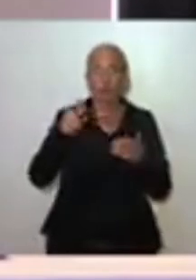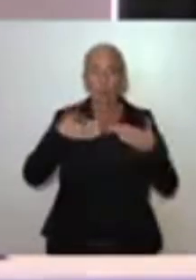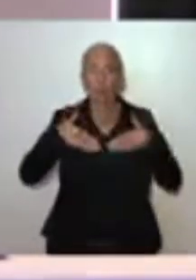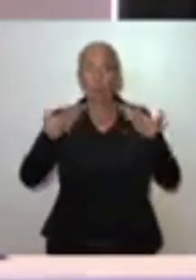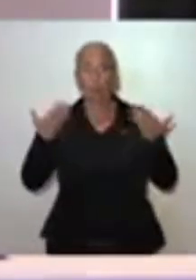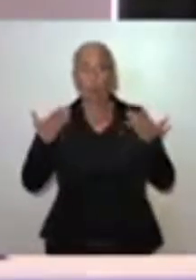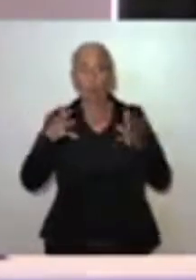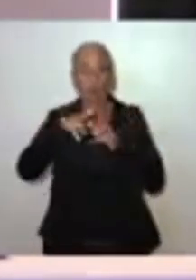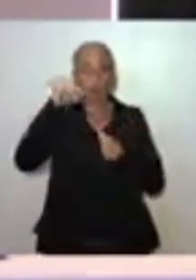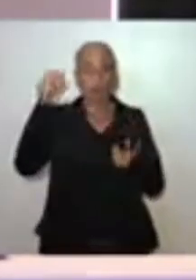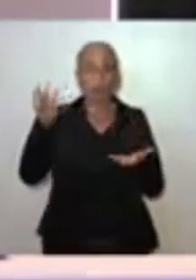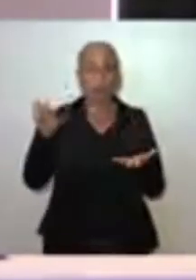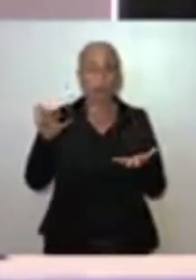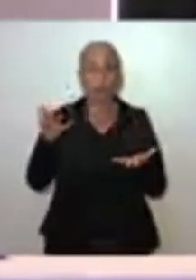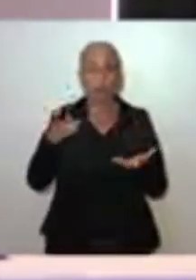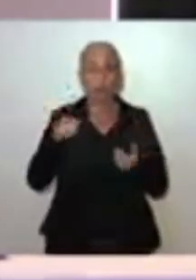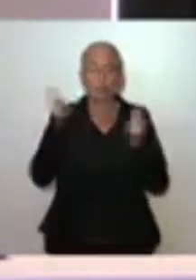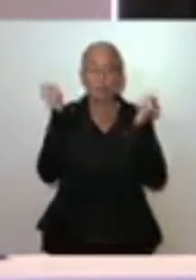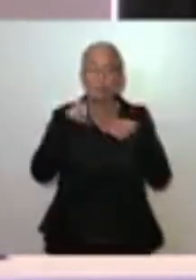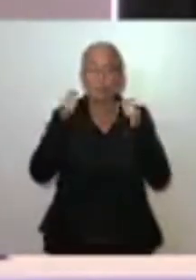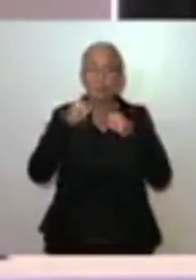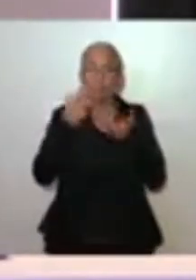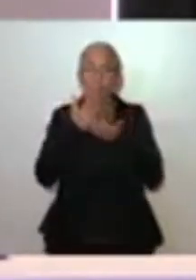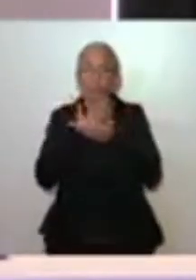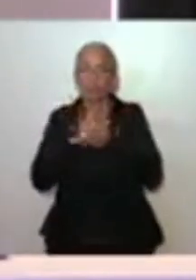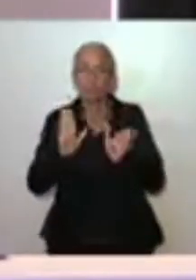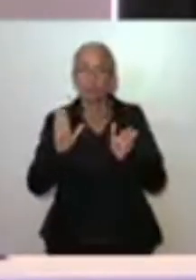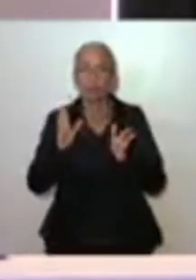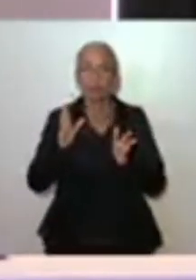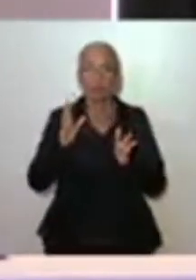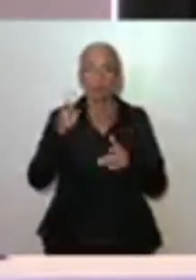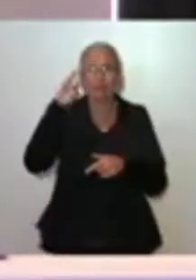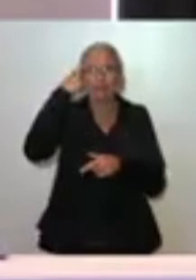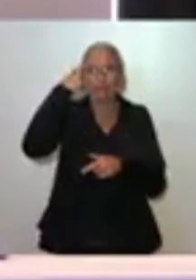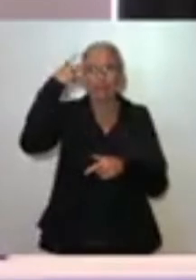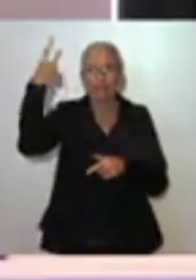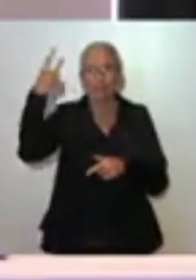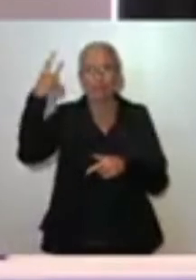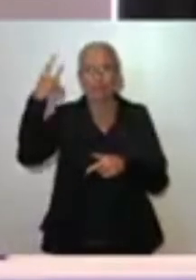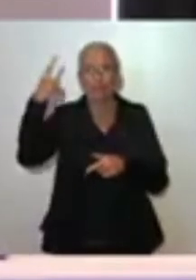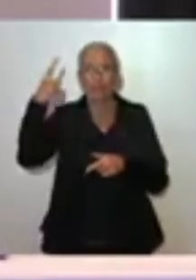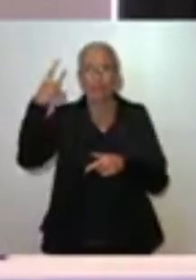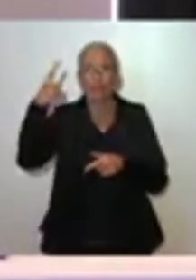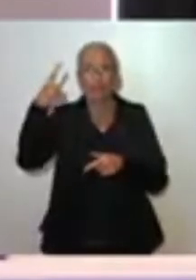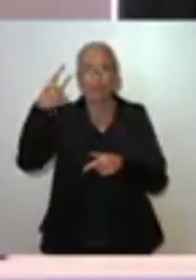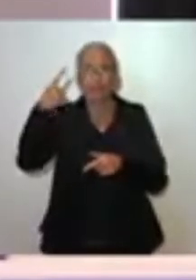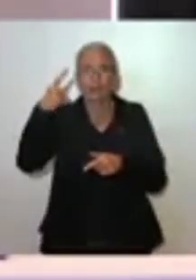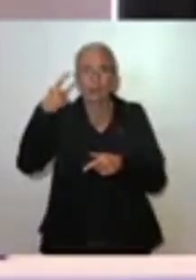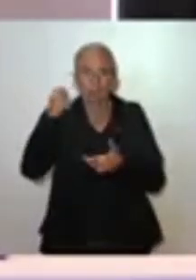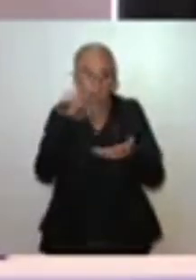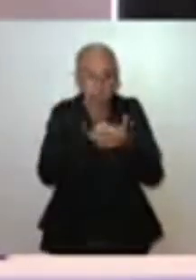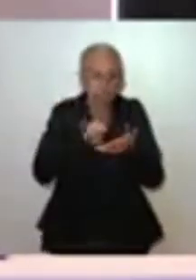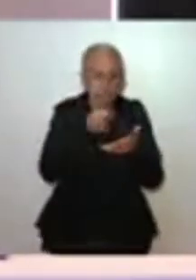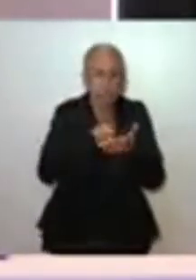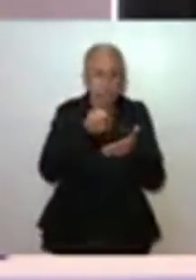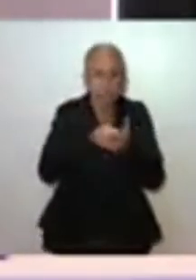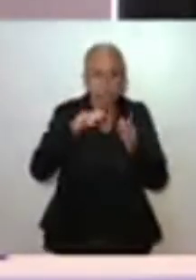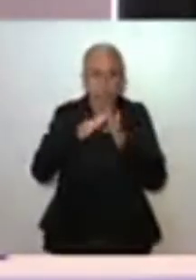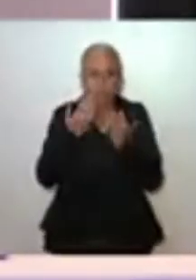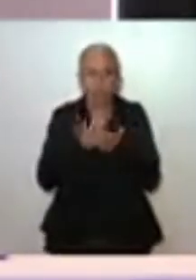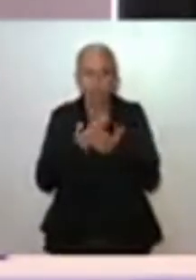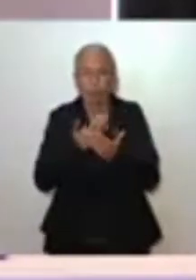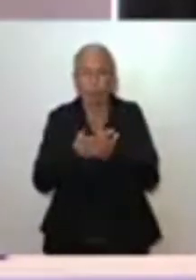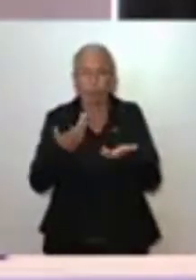assombração errada é preciso acabar com essa ideia de que a doutrinação nas escolas você